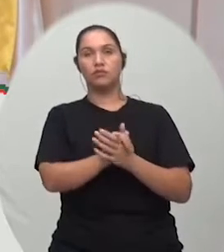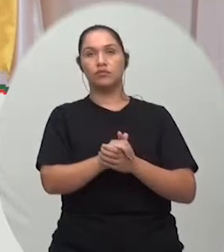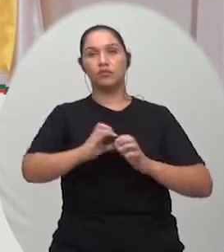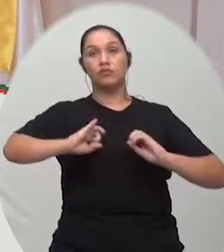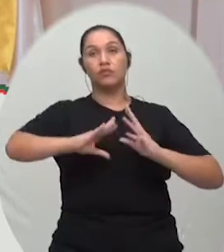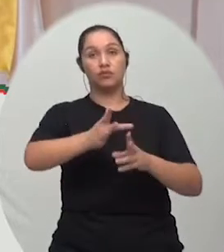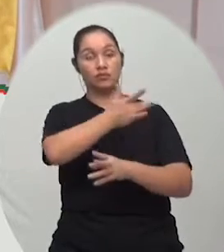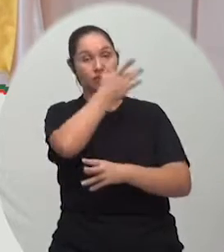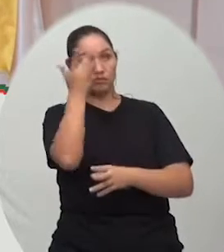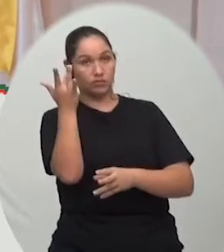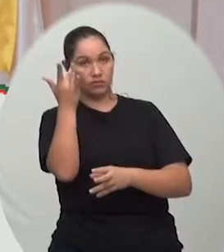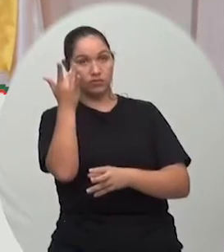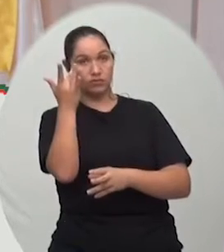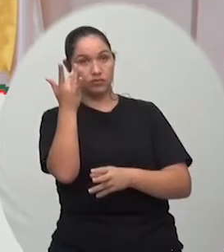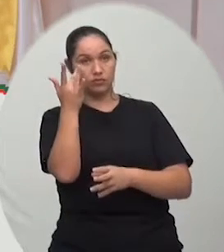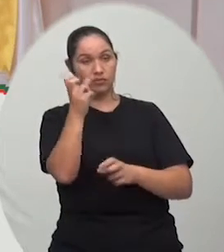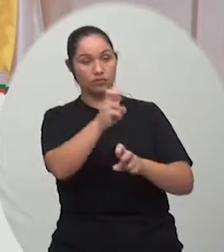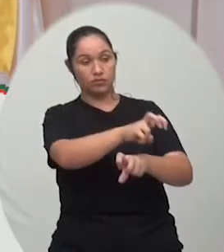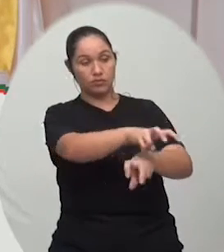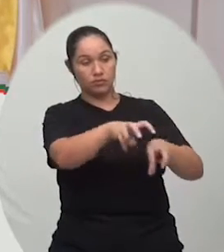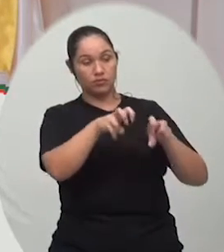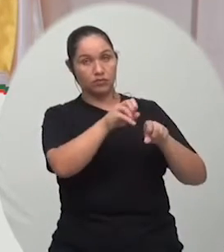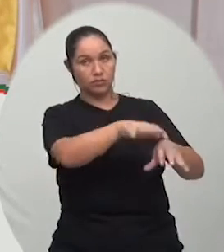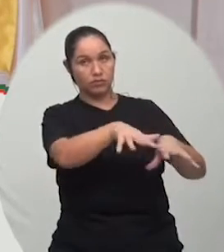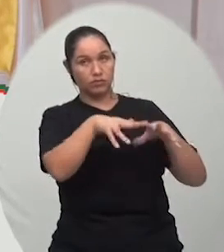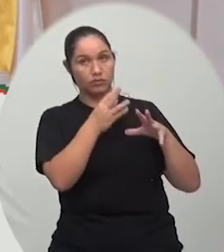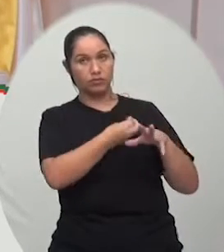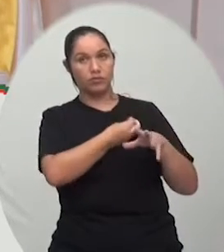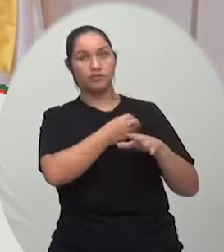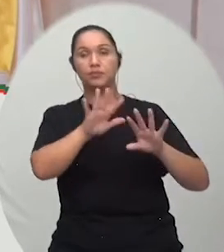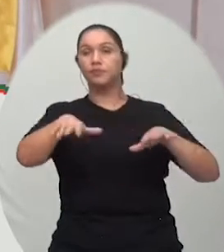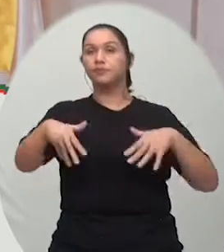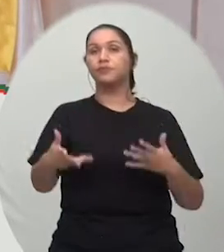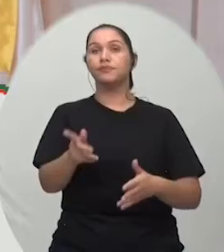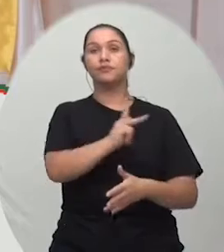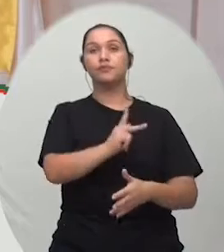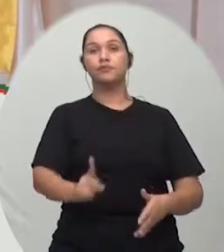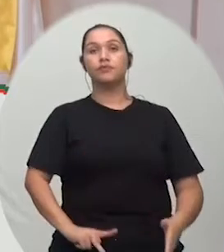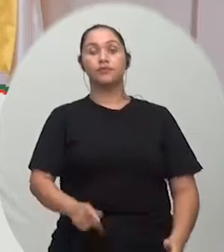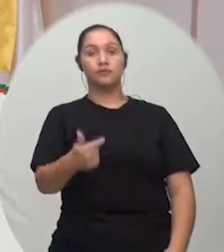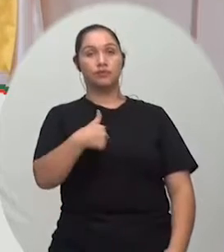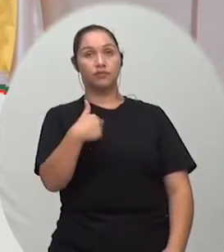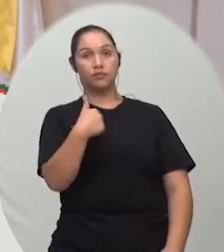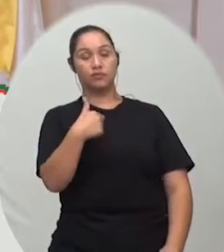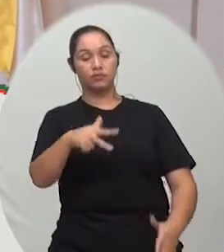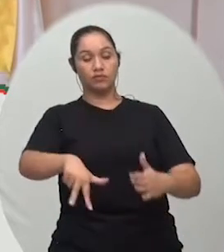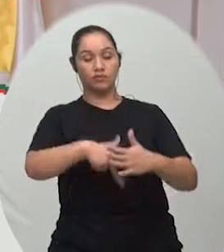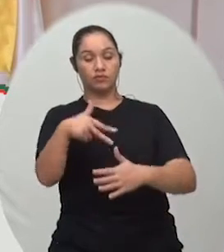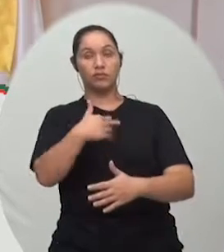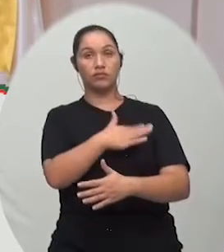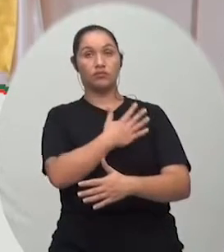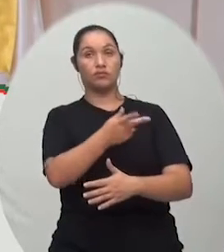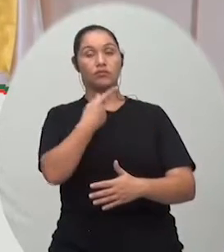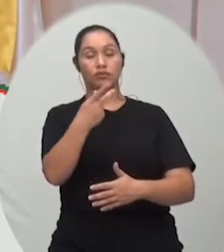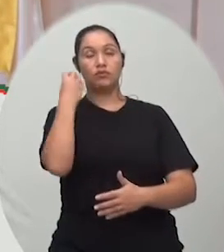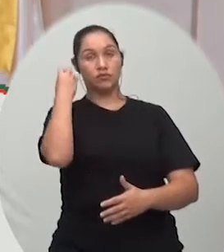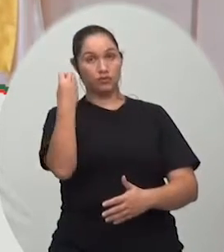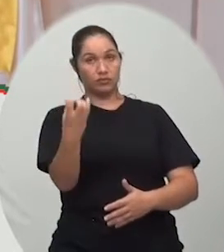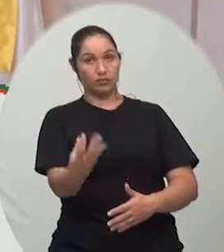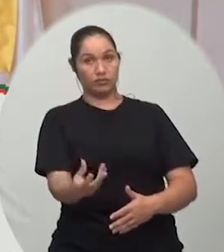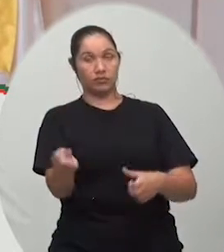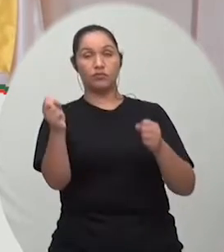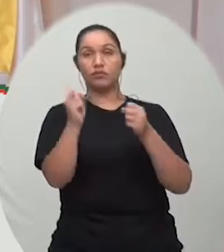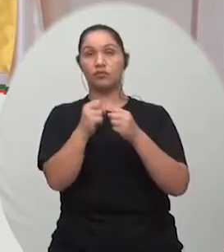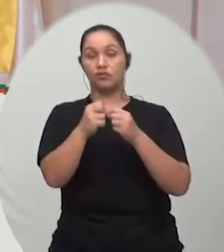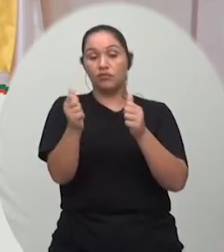todas as pessoas que nos acompanham nas galerias. Bom, presidente, eu subo essa tribuna para falar um pouco da viagem que nós realizamos junto,